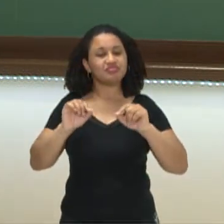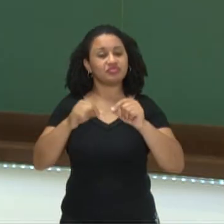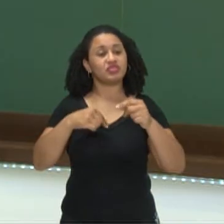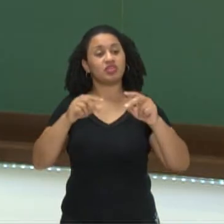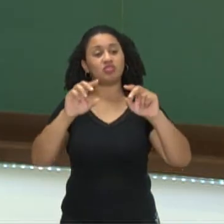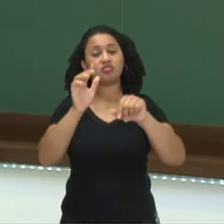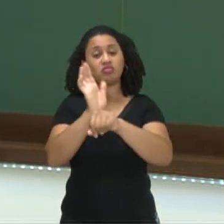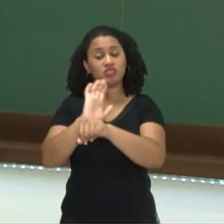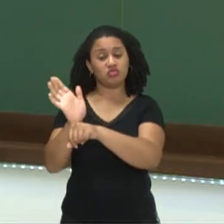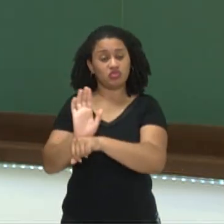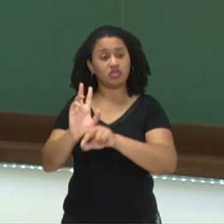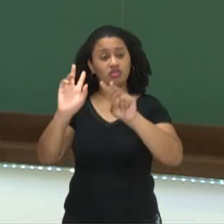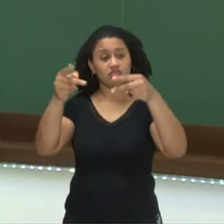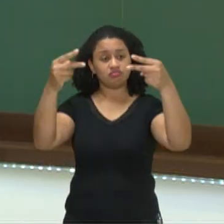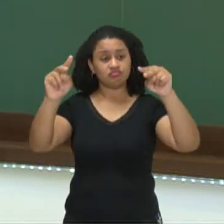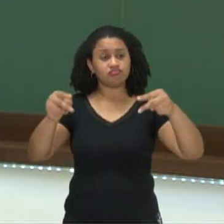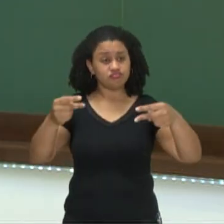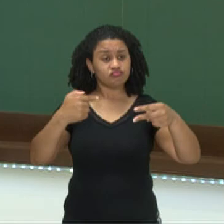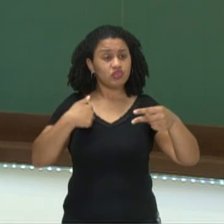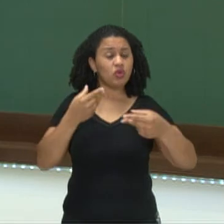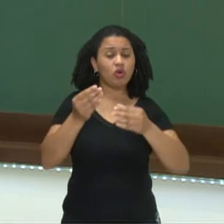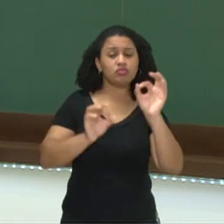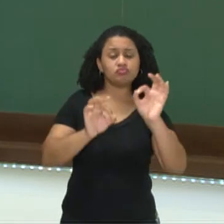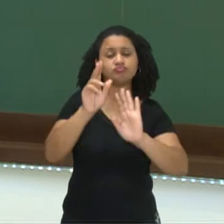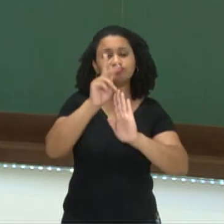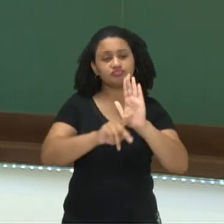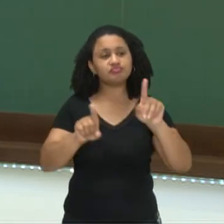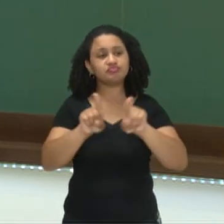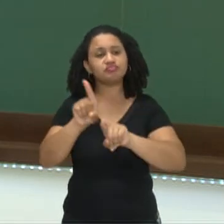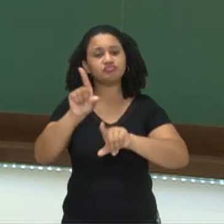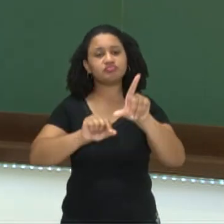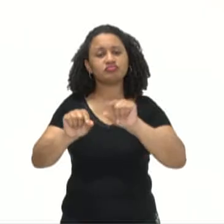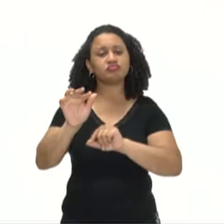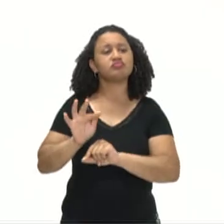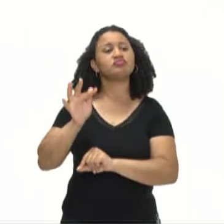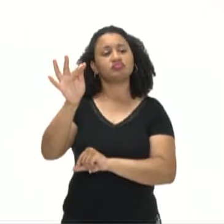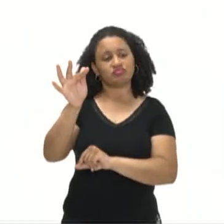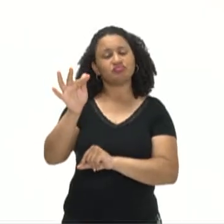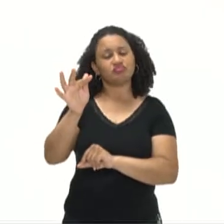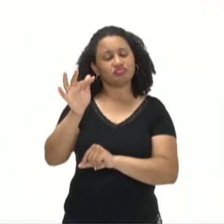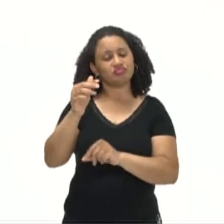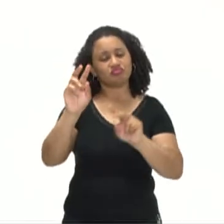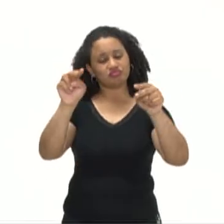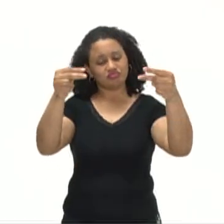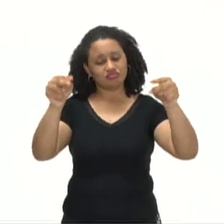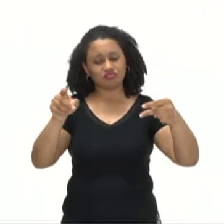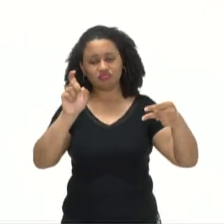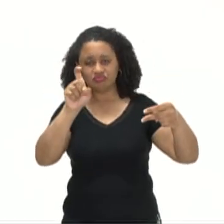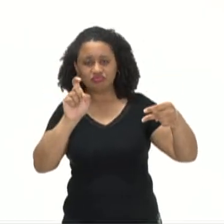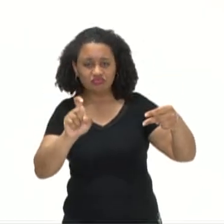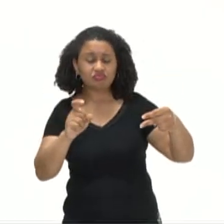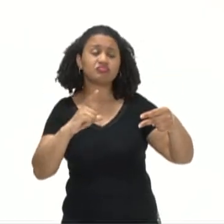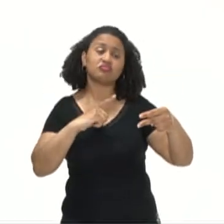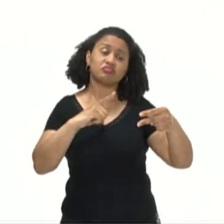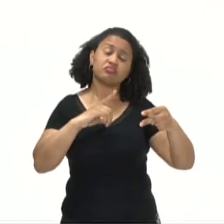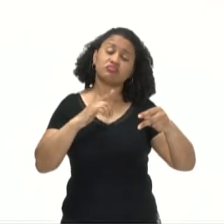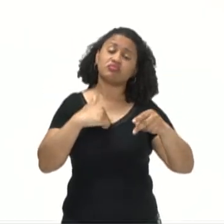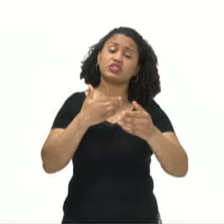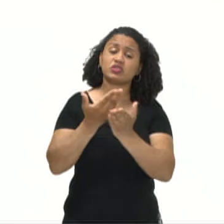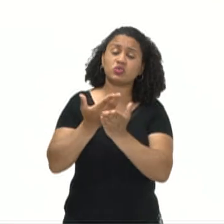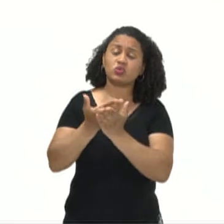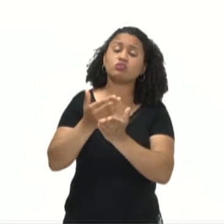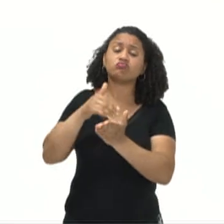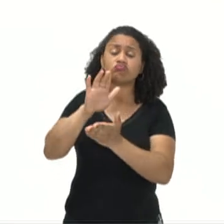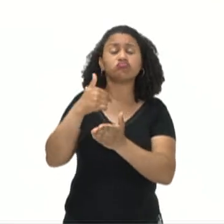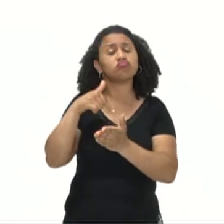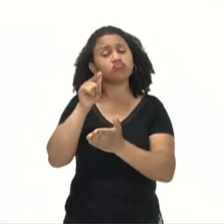dois videozinhos sobre como se planejar e como fazer escolhas de futuro. Acesse esses vídeos, tenha um pouco mais de material para